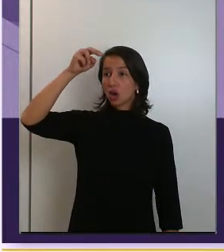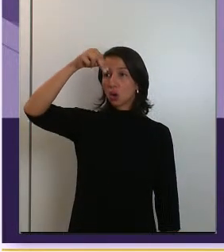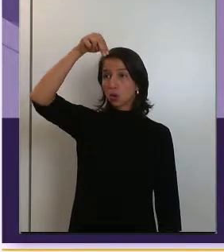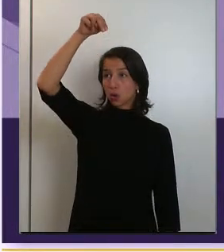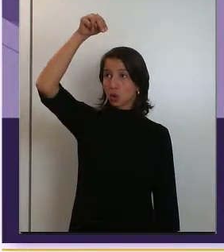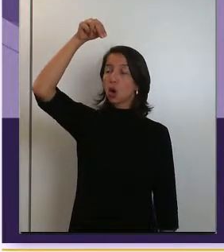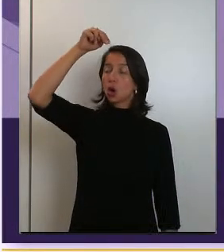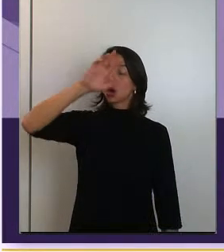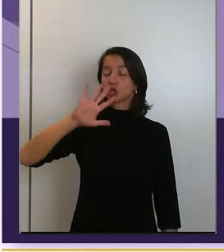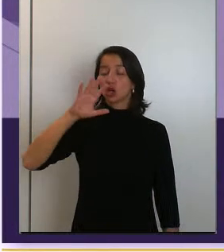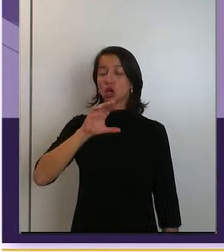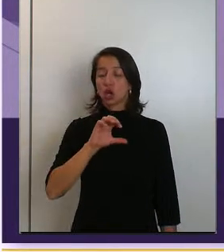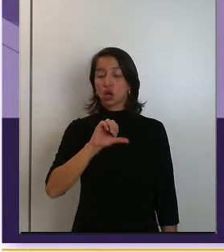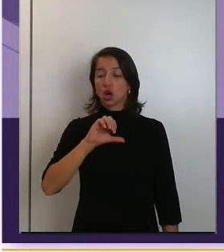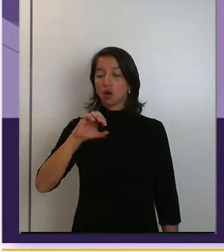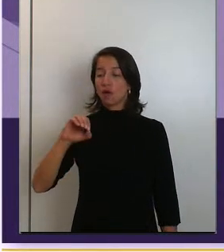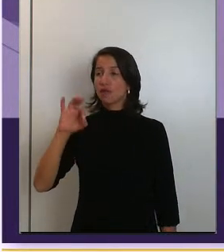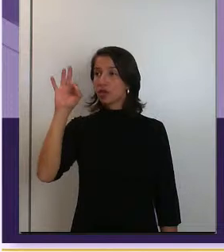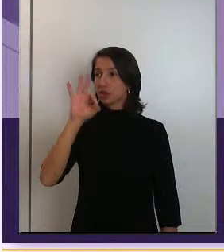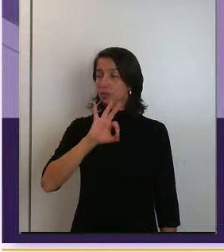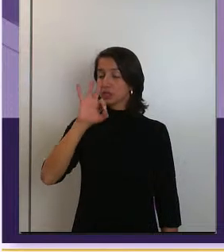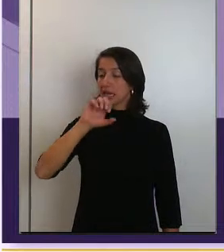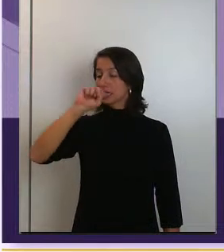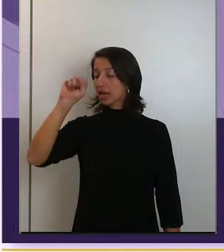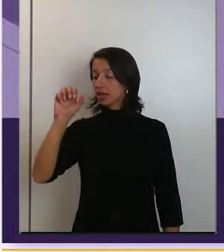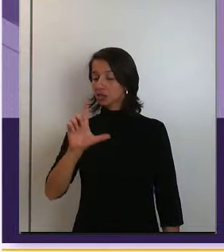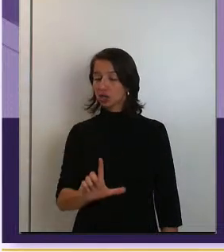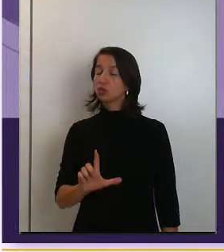aleitamento materno, e a região sul